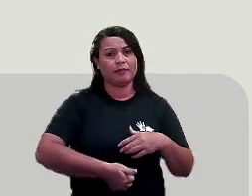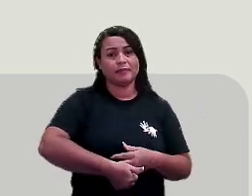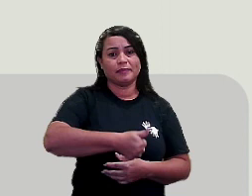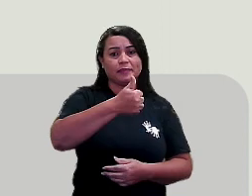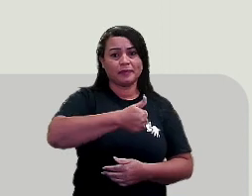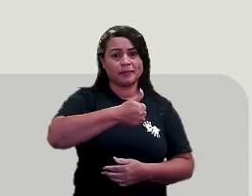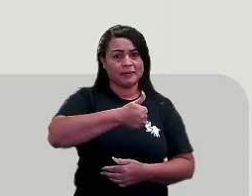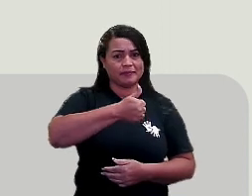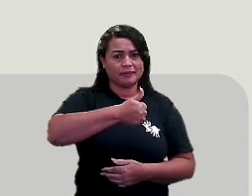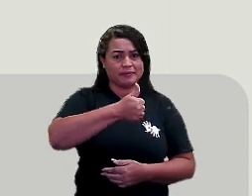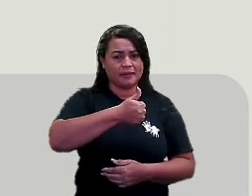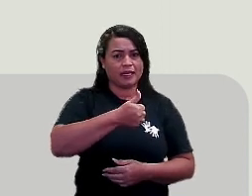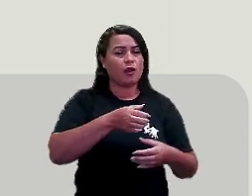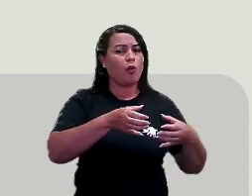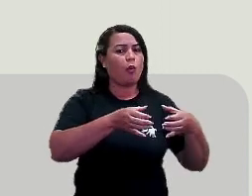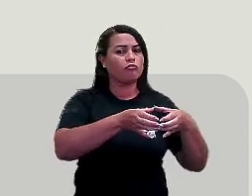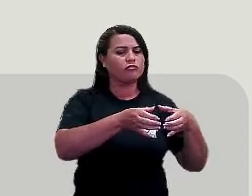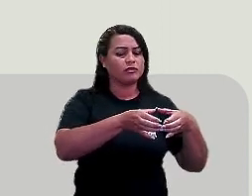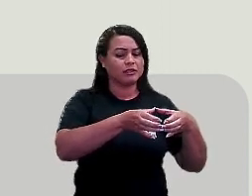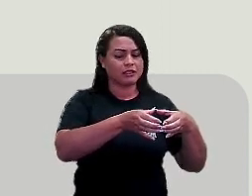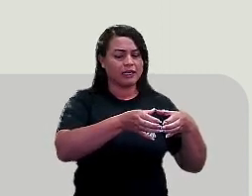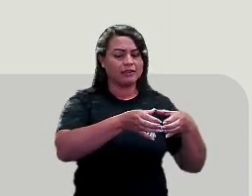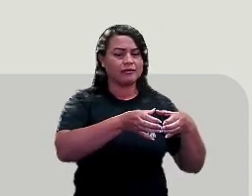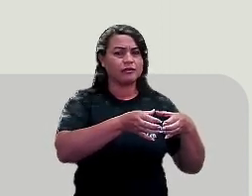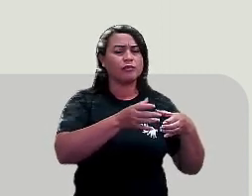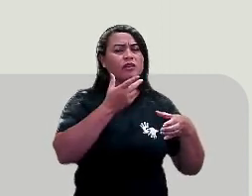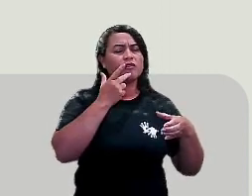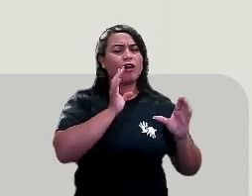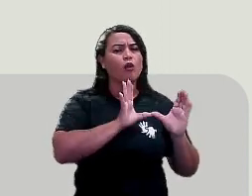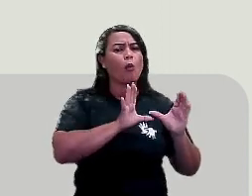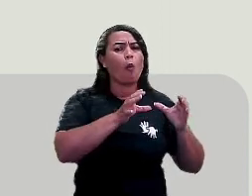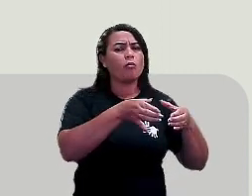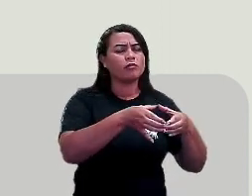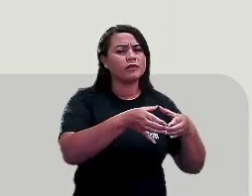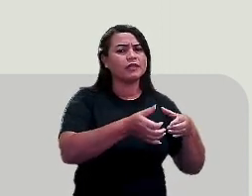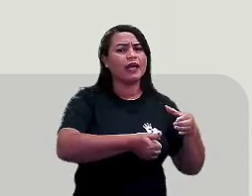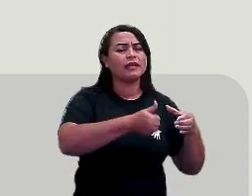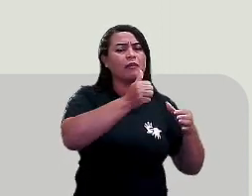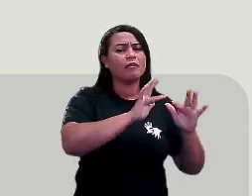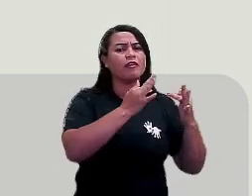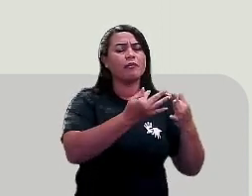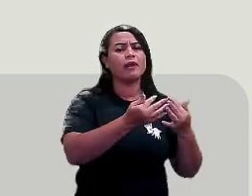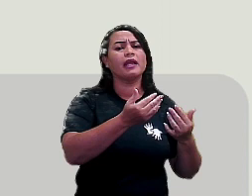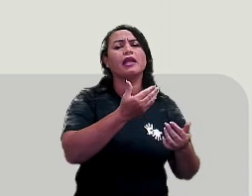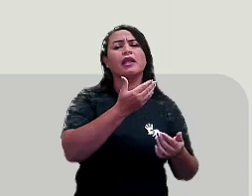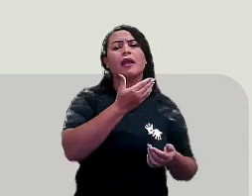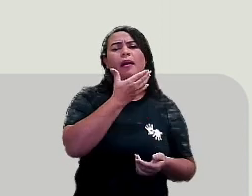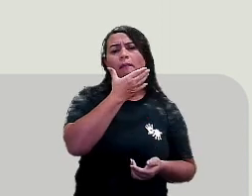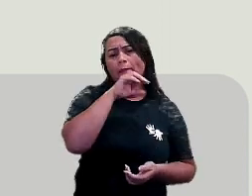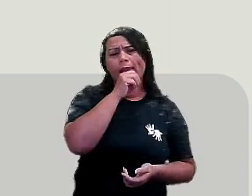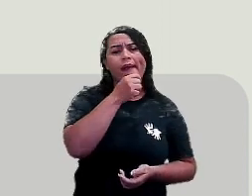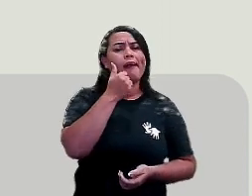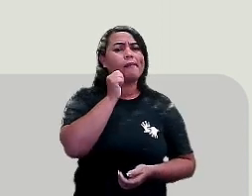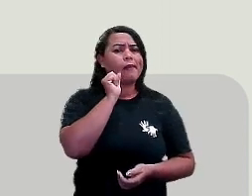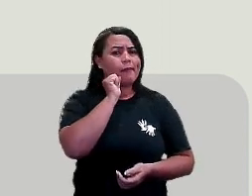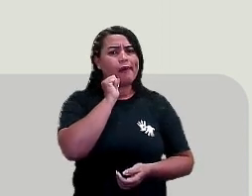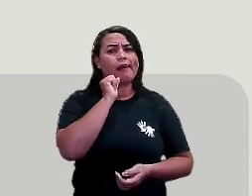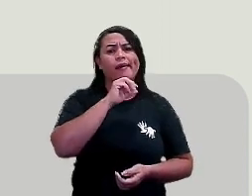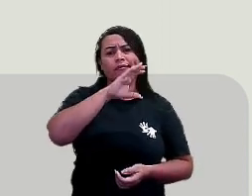nossa primeira comunidade. Vejam, quando eu digo familiar, é seu primo, seu tio, seu avô, todos aqueles que